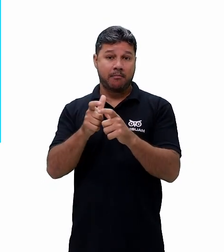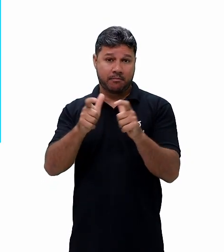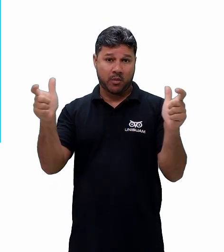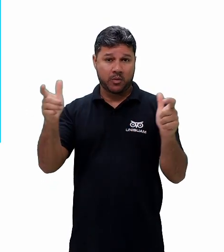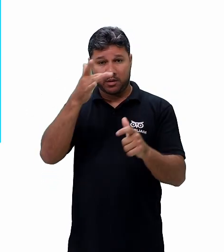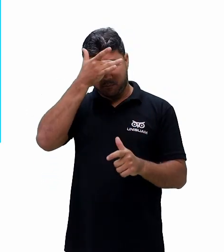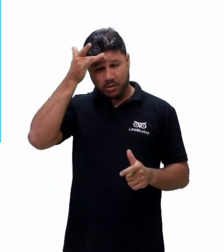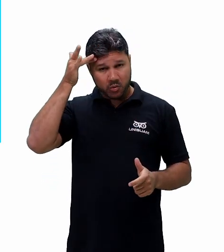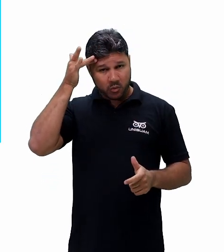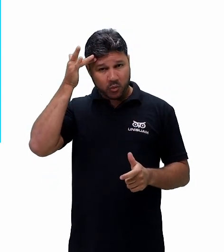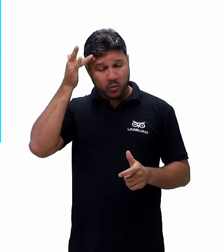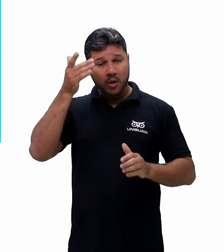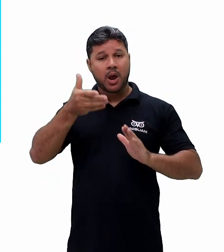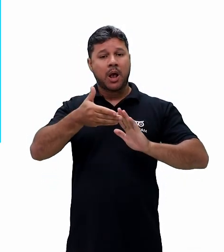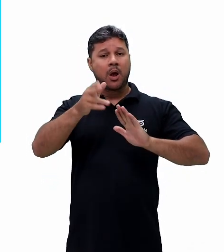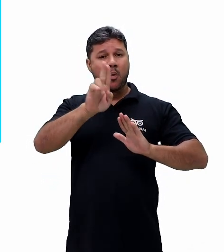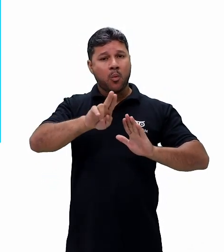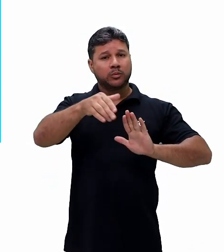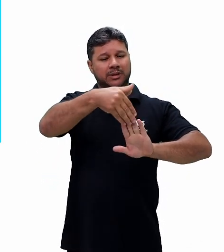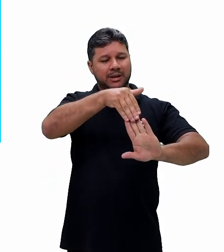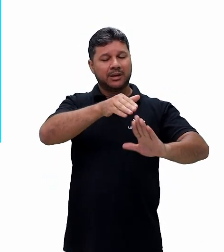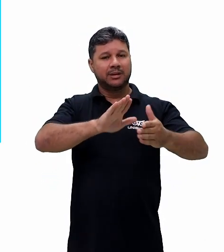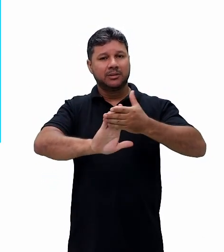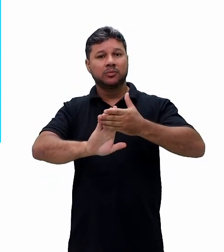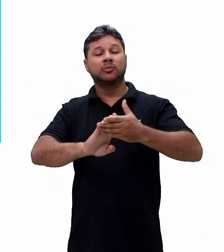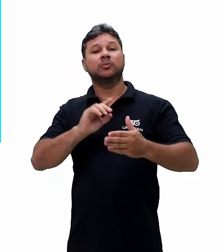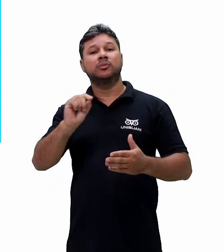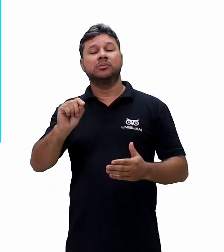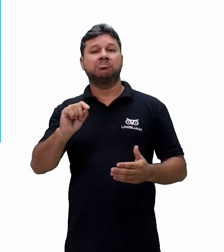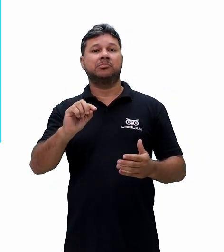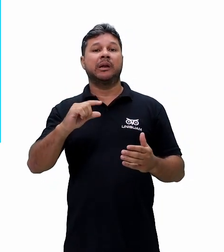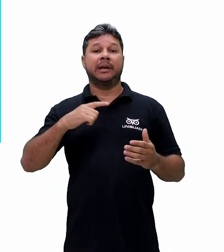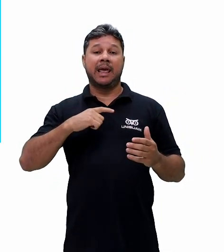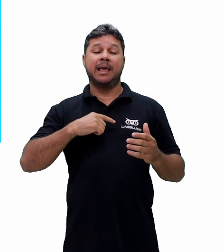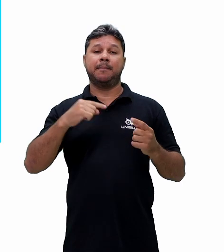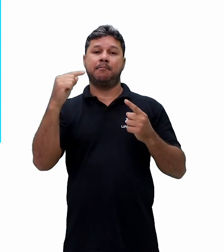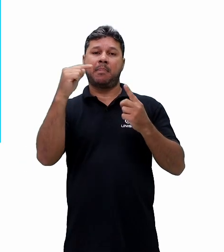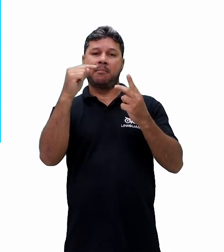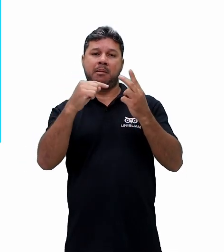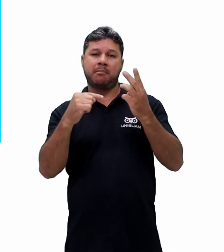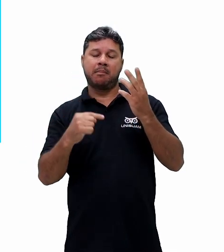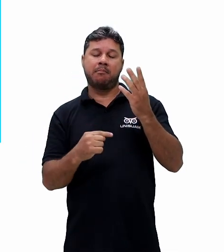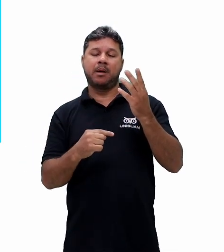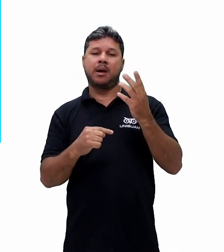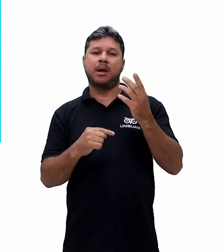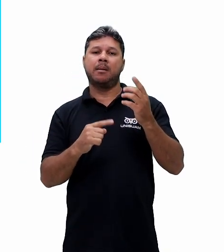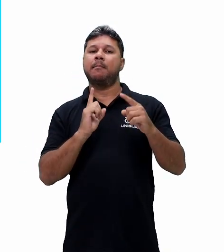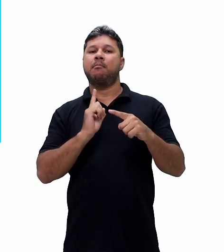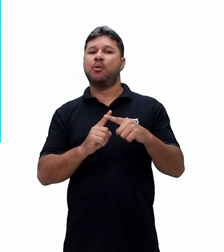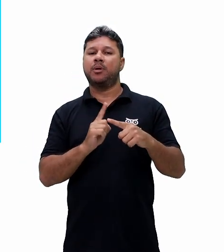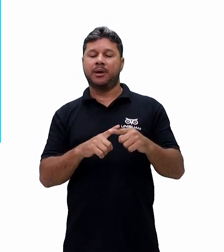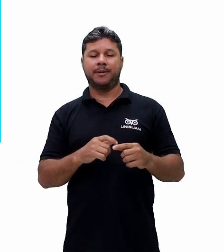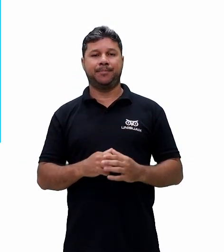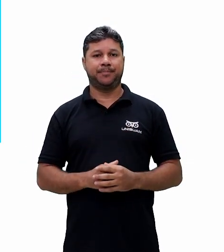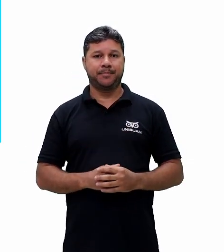maioria das pessoas alongam pelos seguintes motivos: